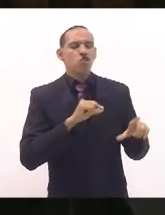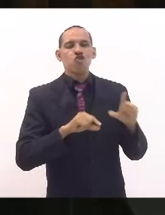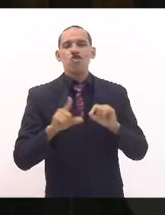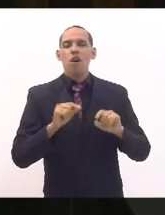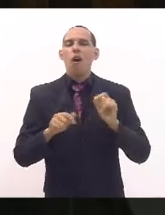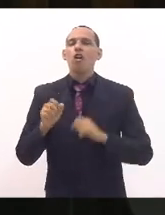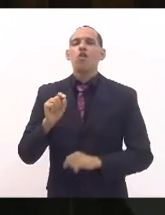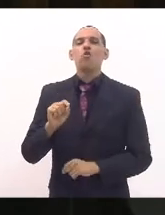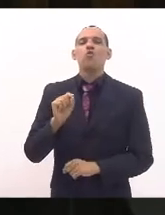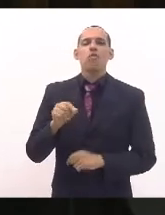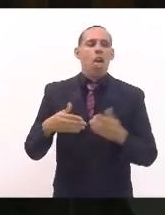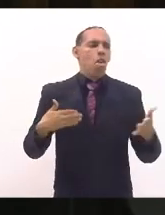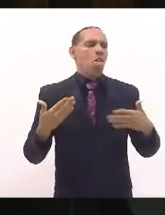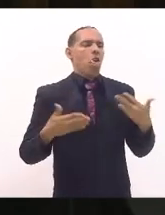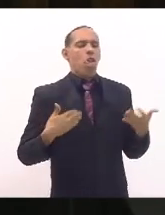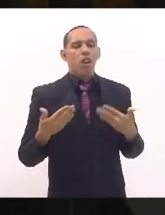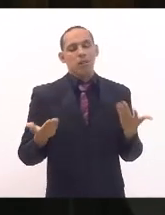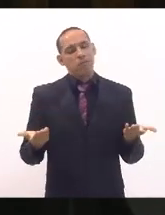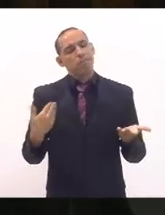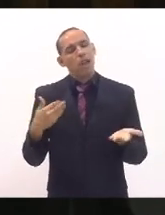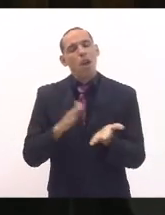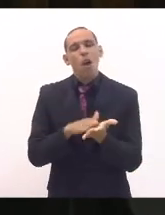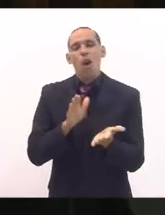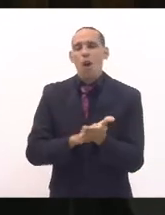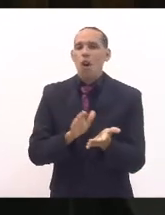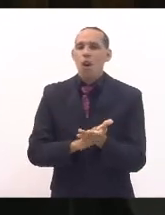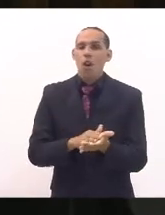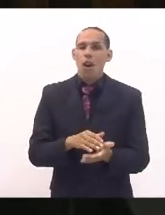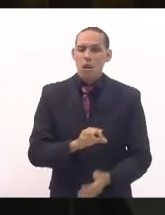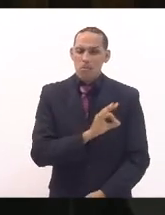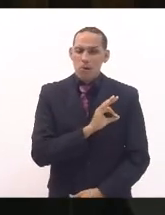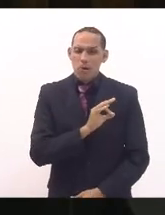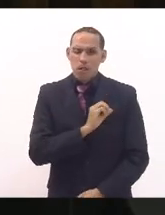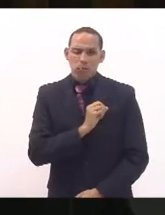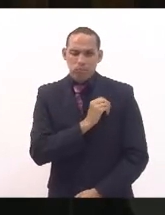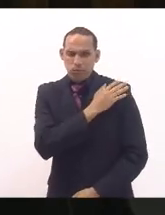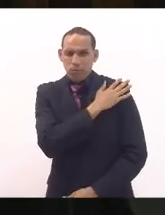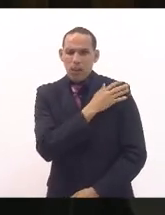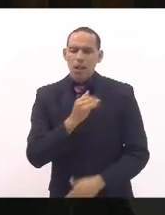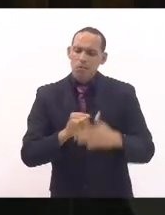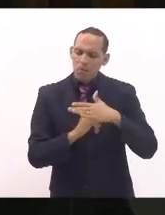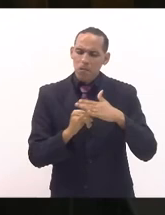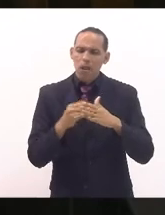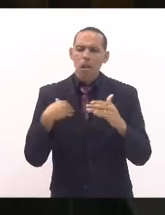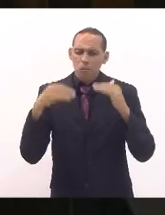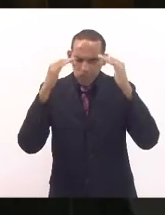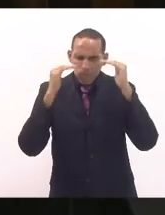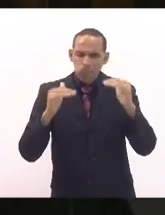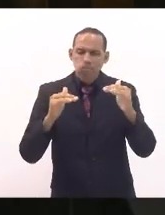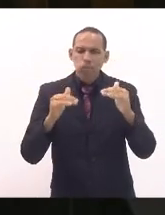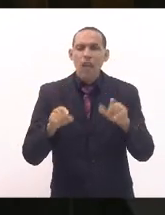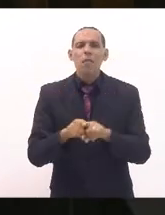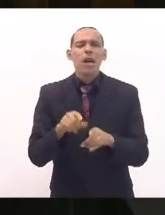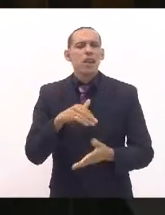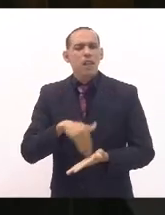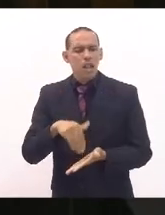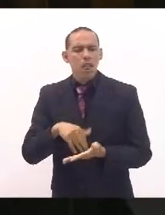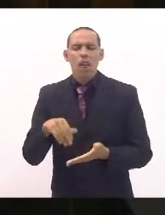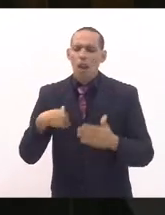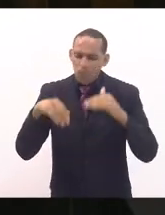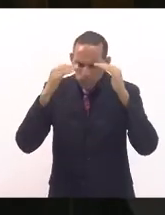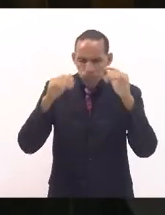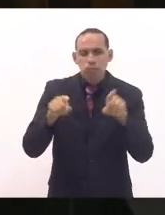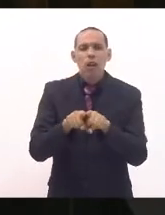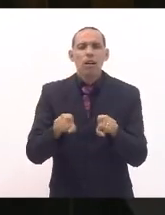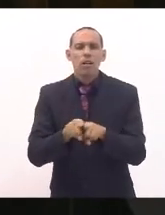Então, quero aqui cobrar do comando da Polícia Militar, instituição que eu muito respeito, ao secretário, que eu muito